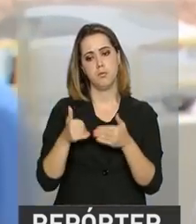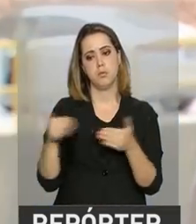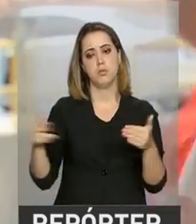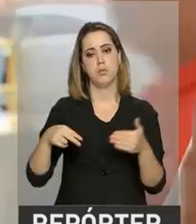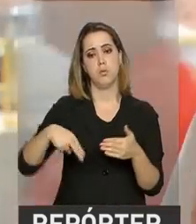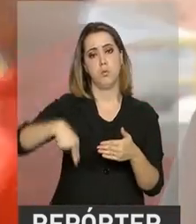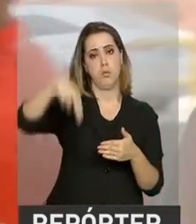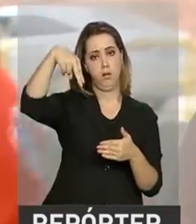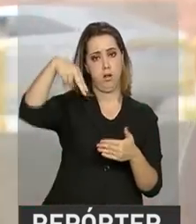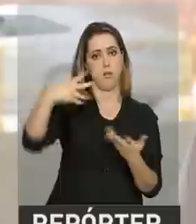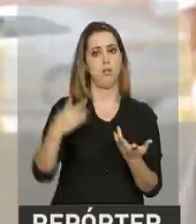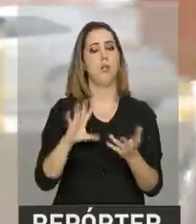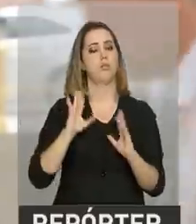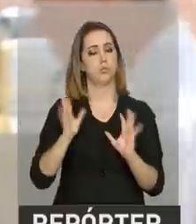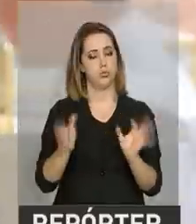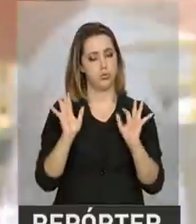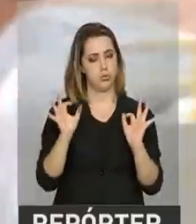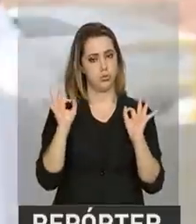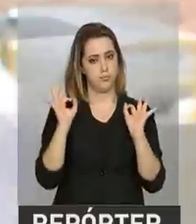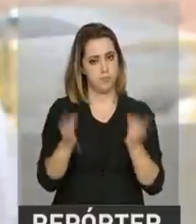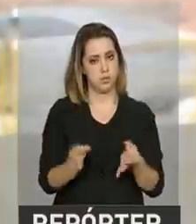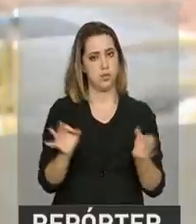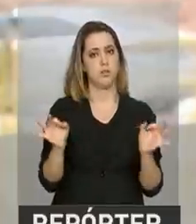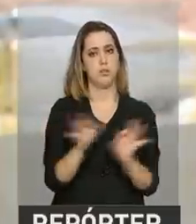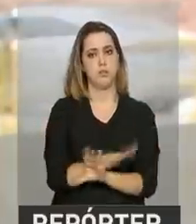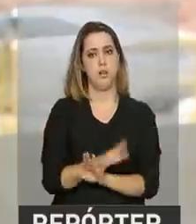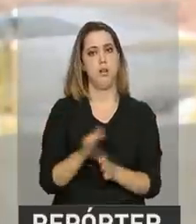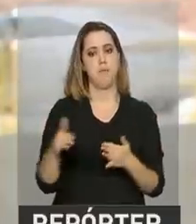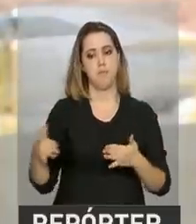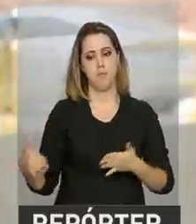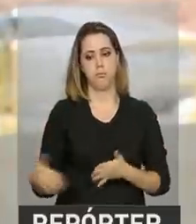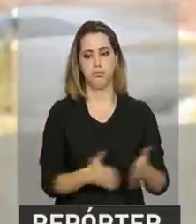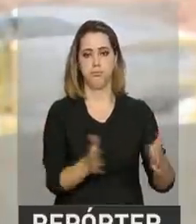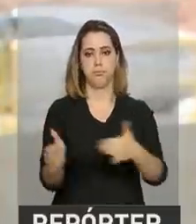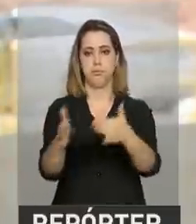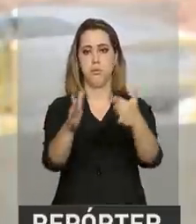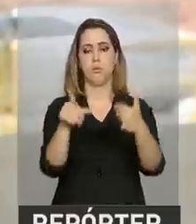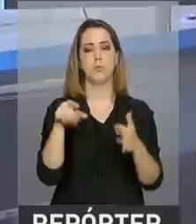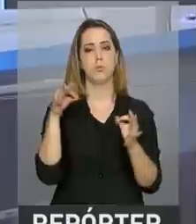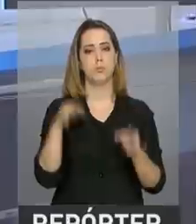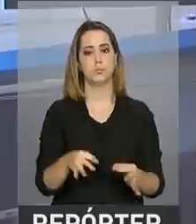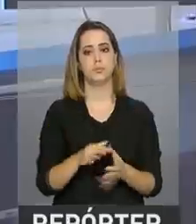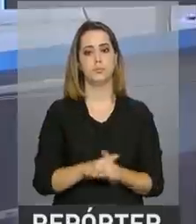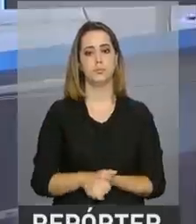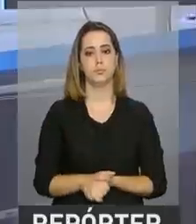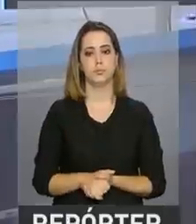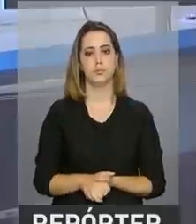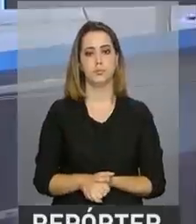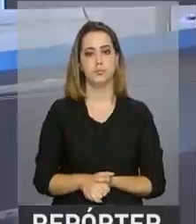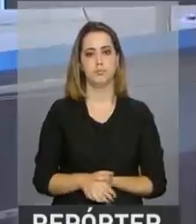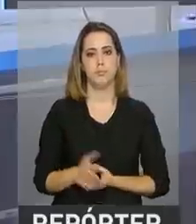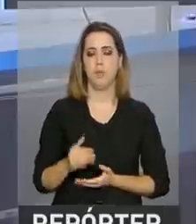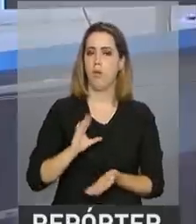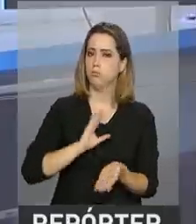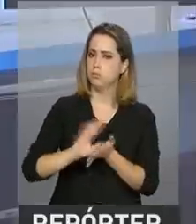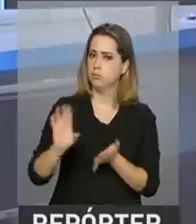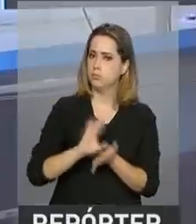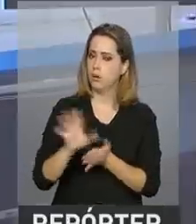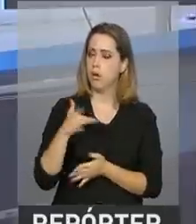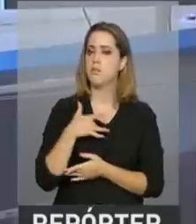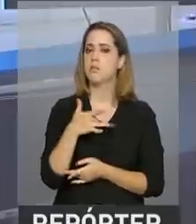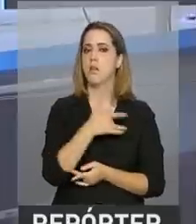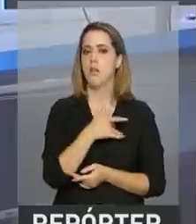Eixo Norte, praticamente completando a transposição do Rio São Francisco. Mais investimentos